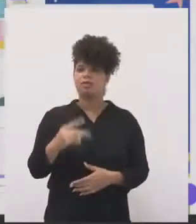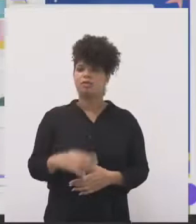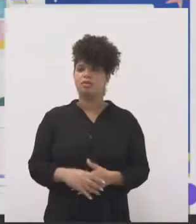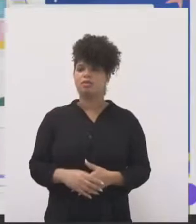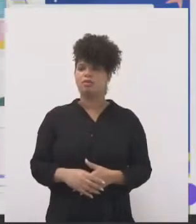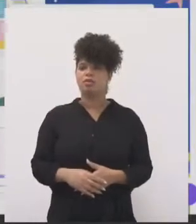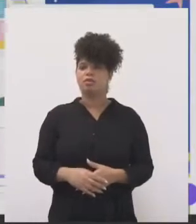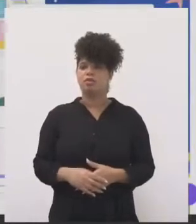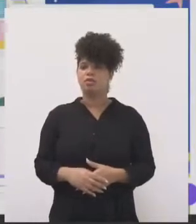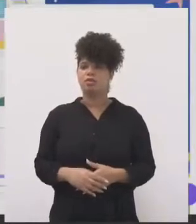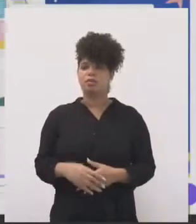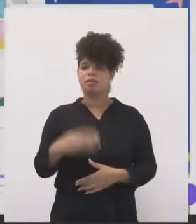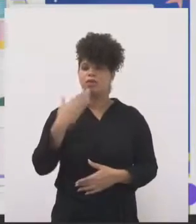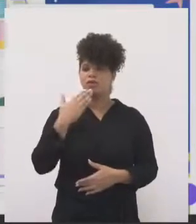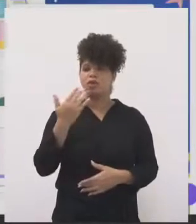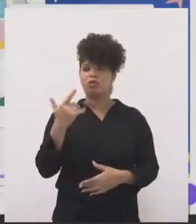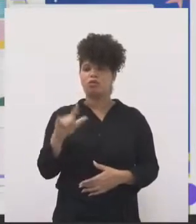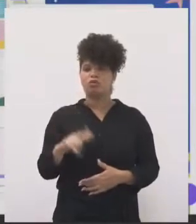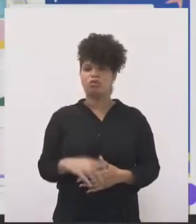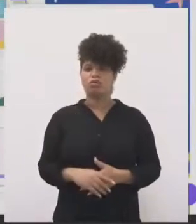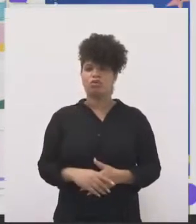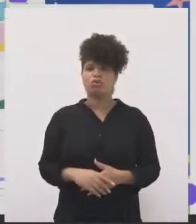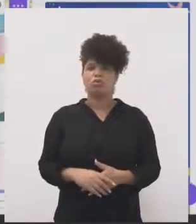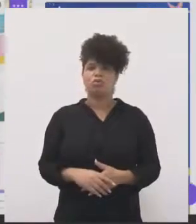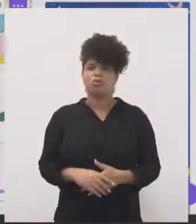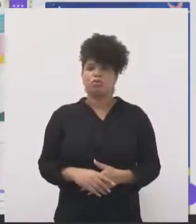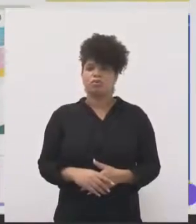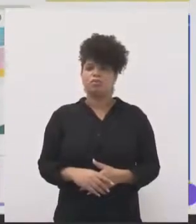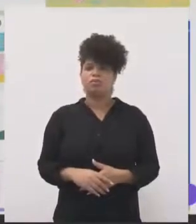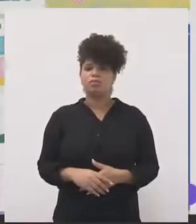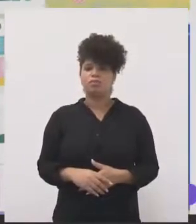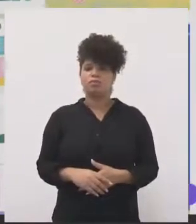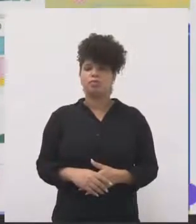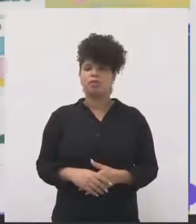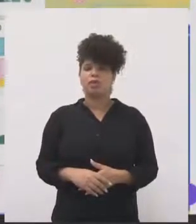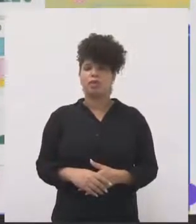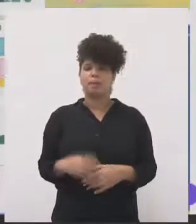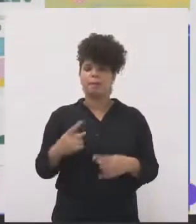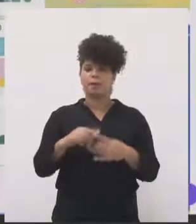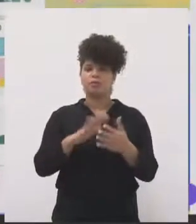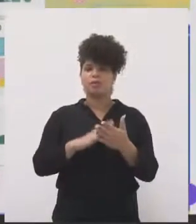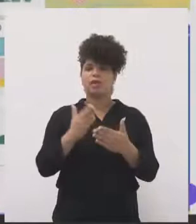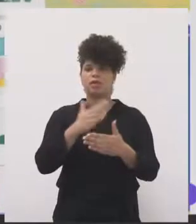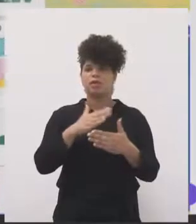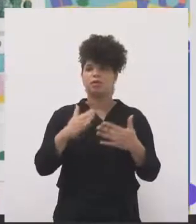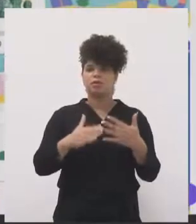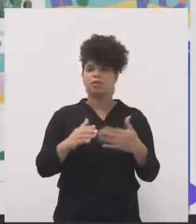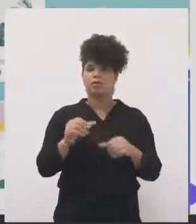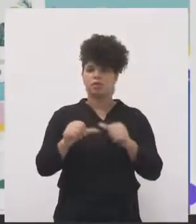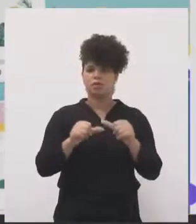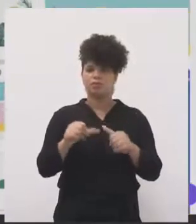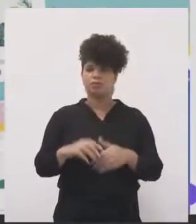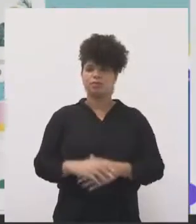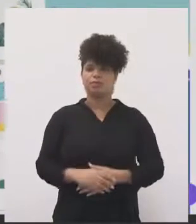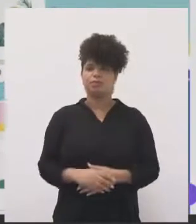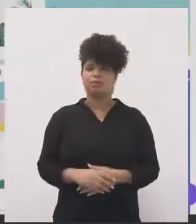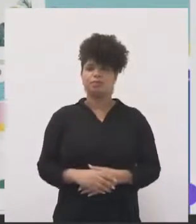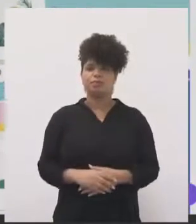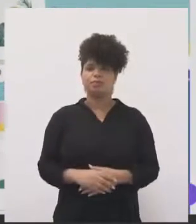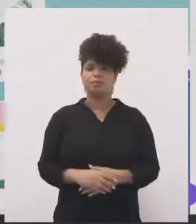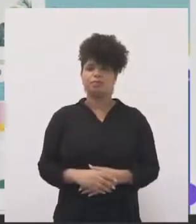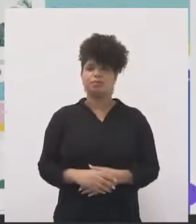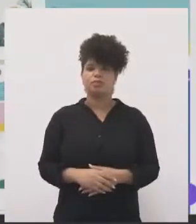Deixa eu mostrar um outro que pode ser que esteja em cima do pessoal de livros. Esse aqui, por exemplo, eu clico nas